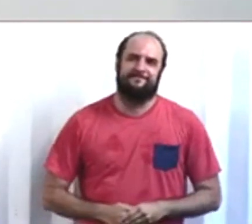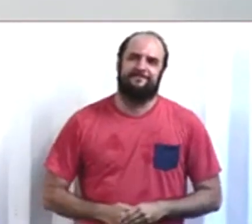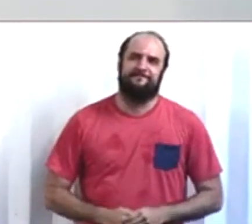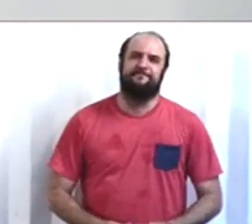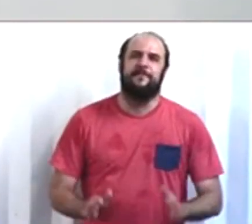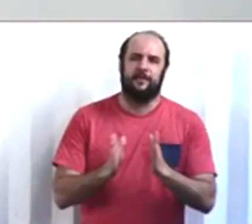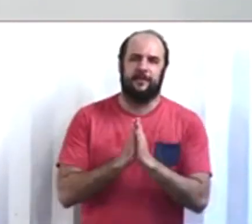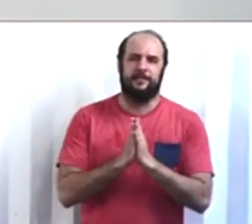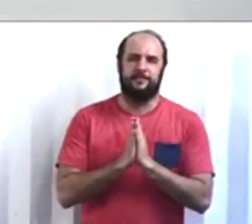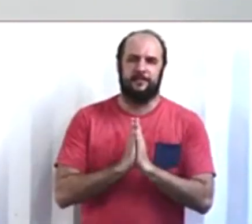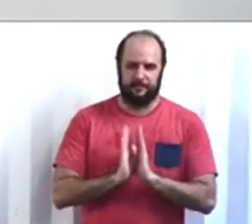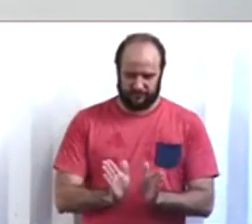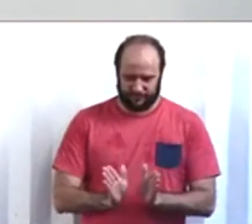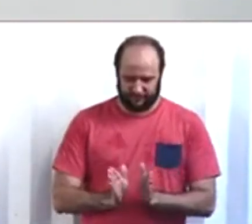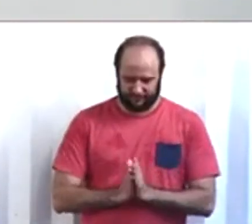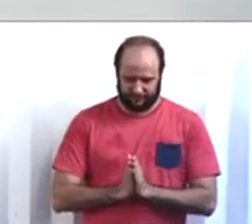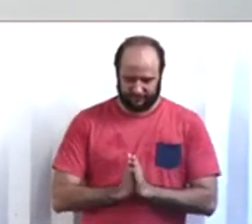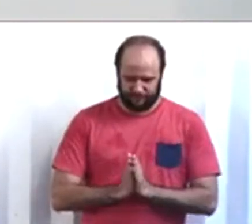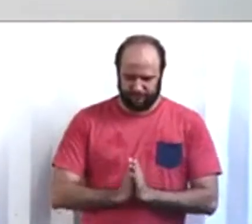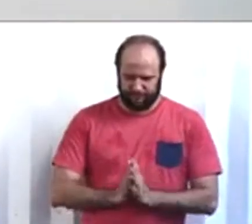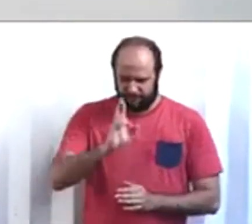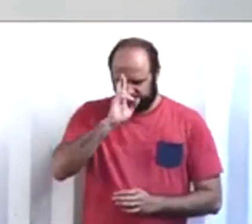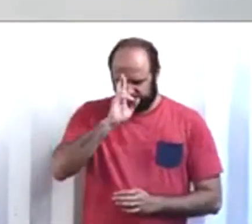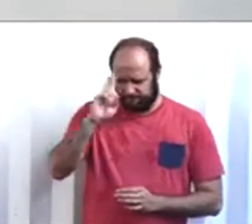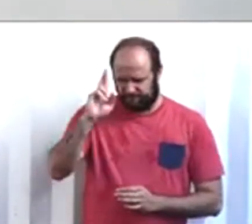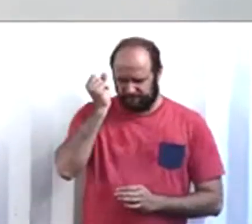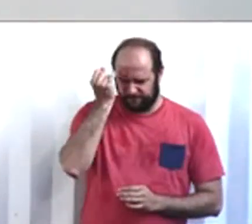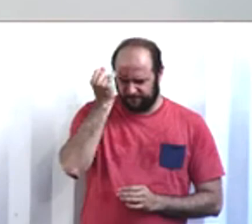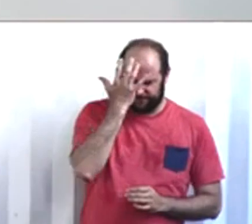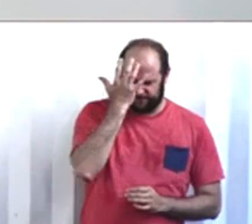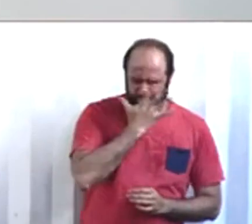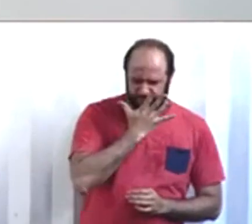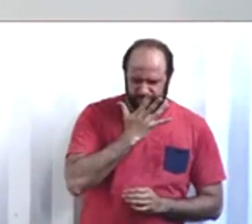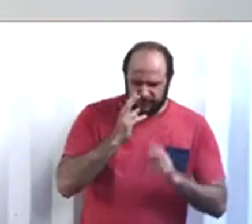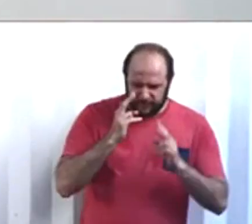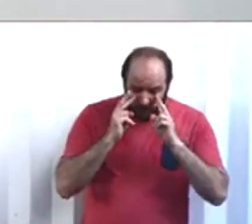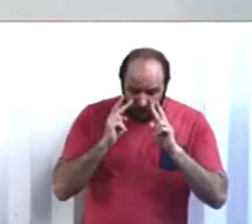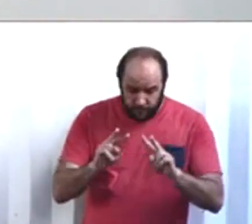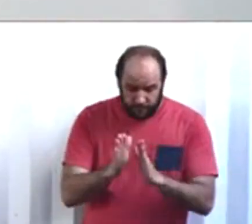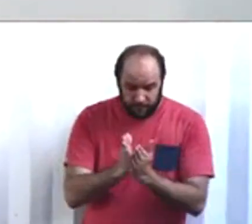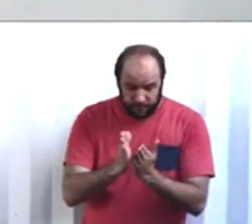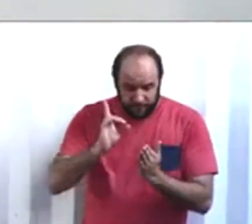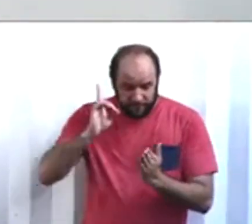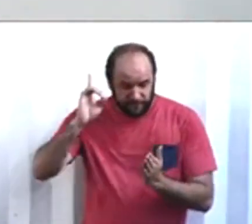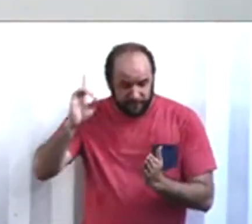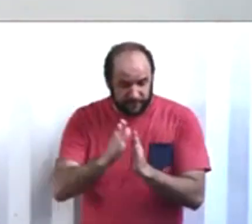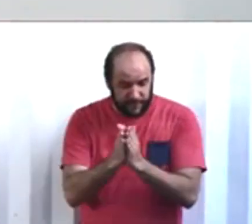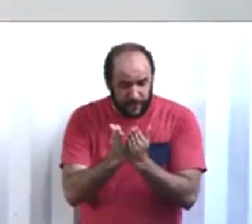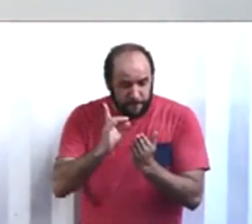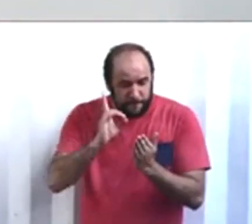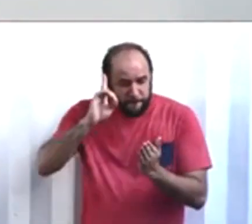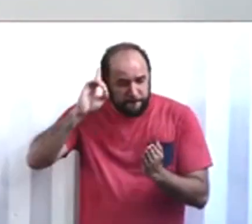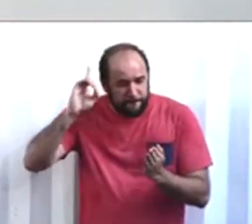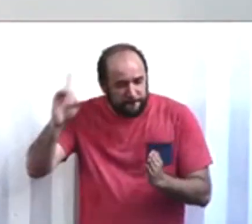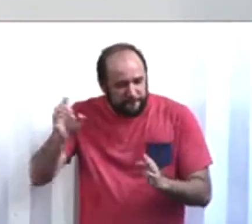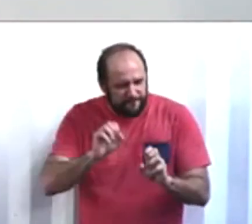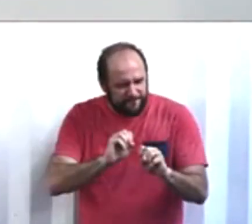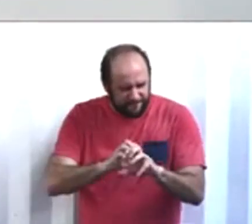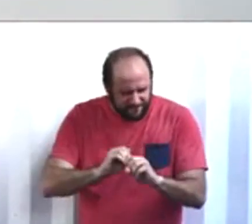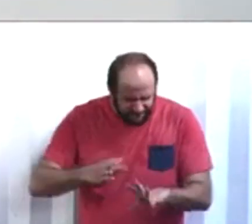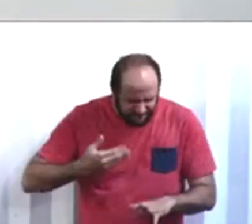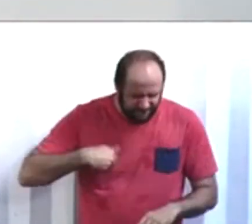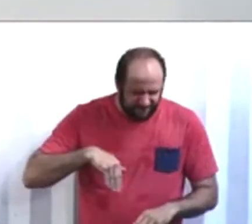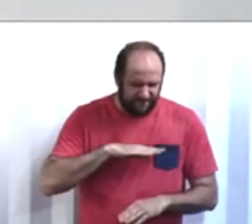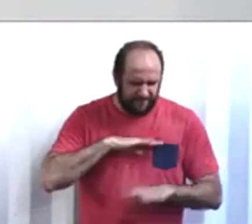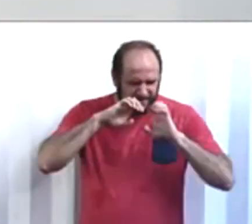nossos olhos e oremos ao Senhor. Ó Deus de graça, olhamos para a Tua Palavra, e a Tua Palavra nos ensina que